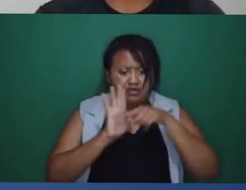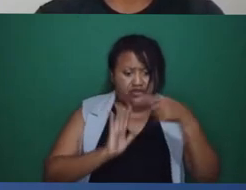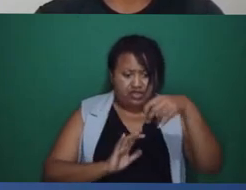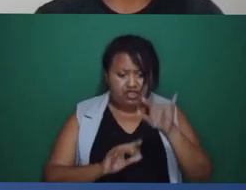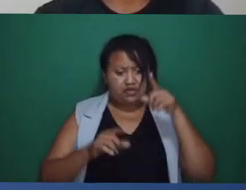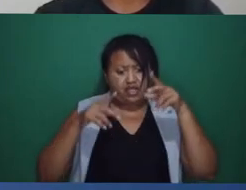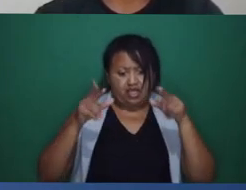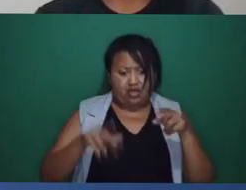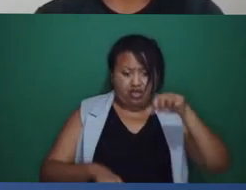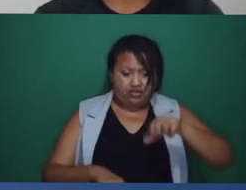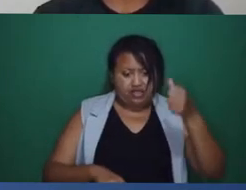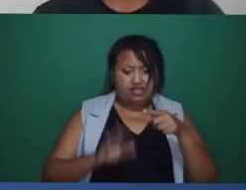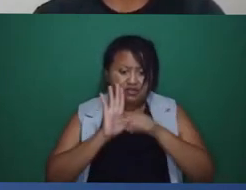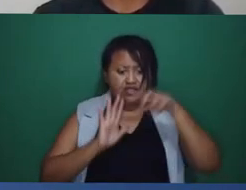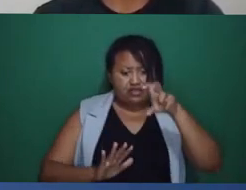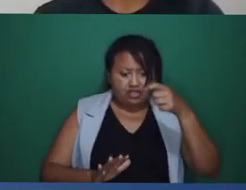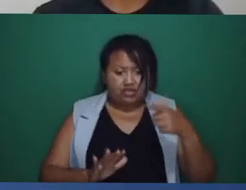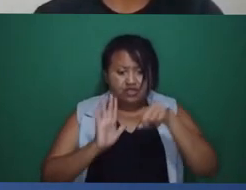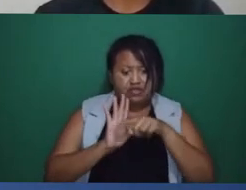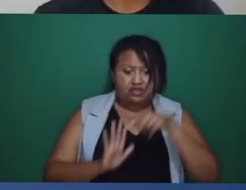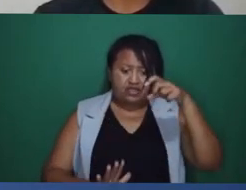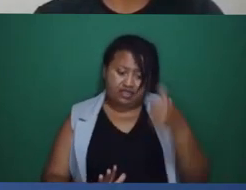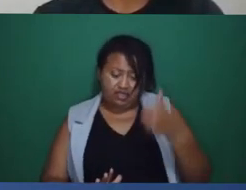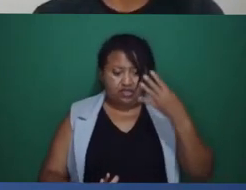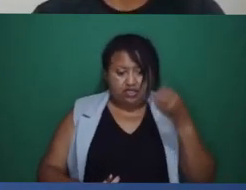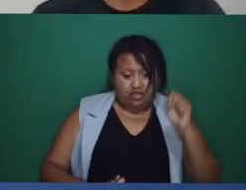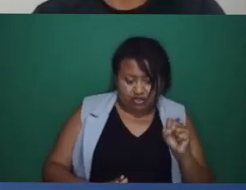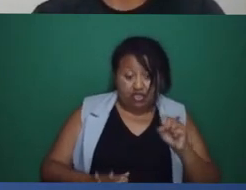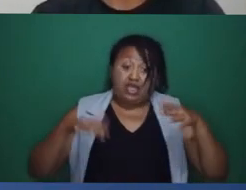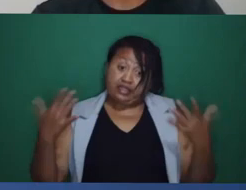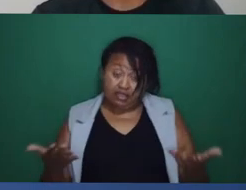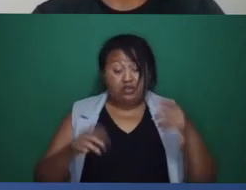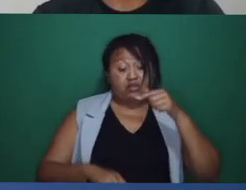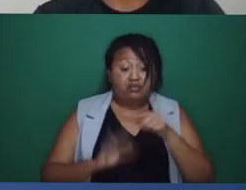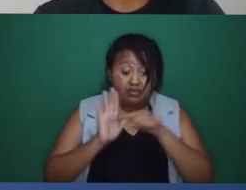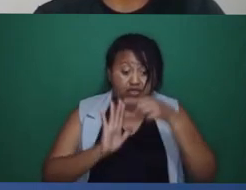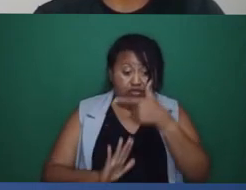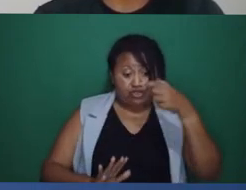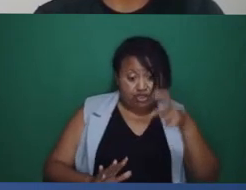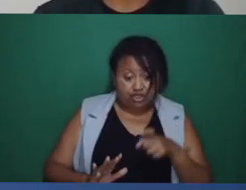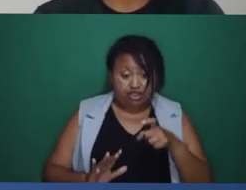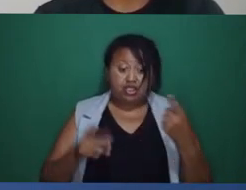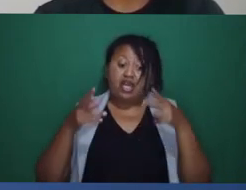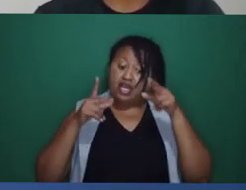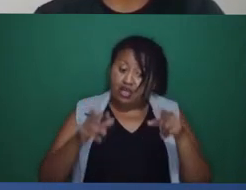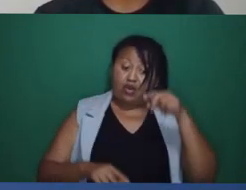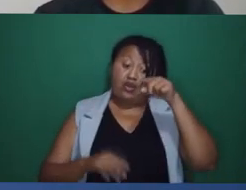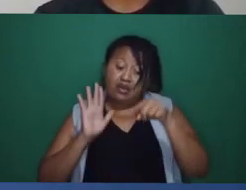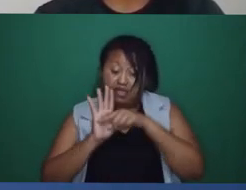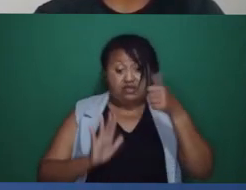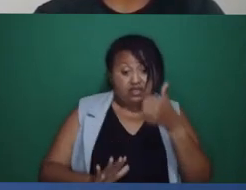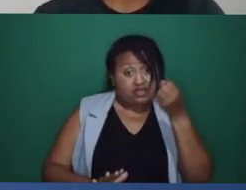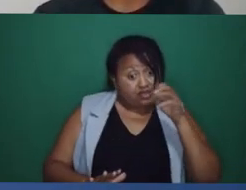96 - 52 - 148 assim teremos menos 2X =